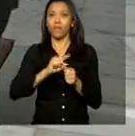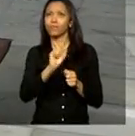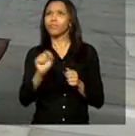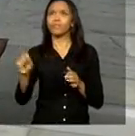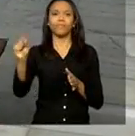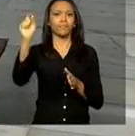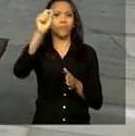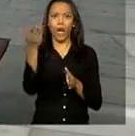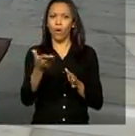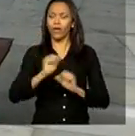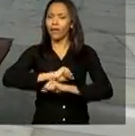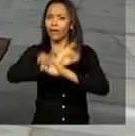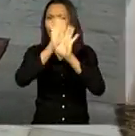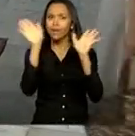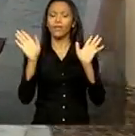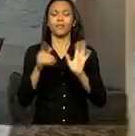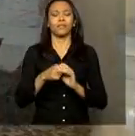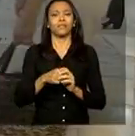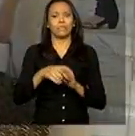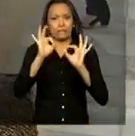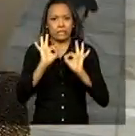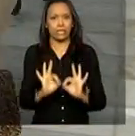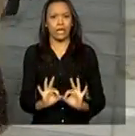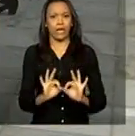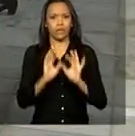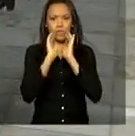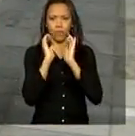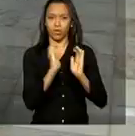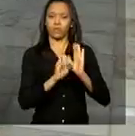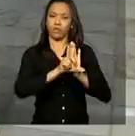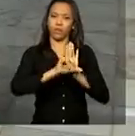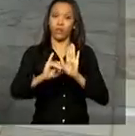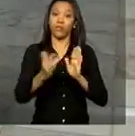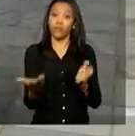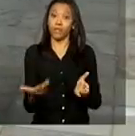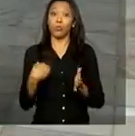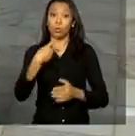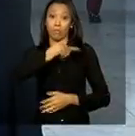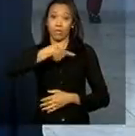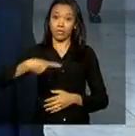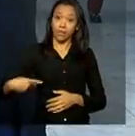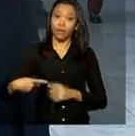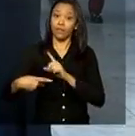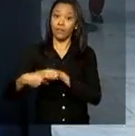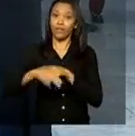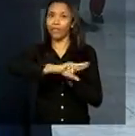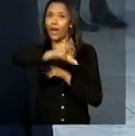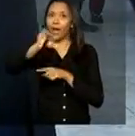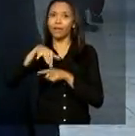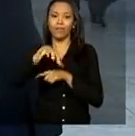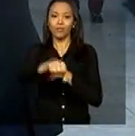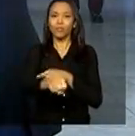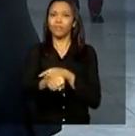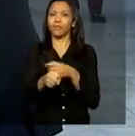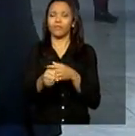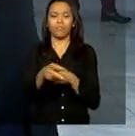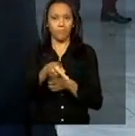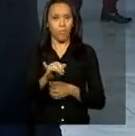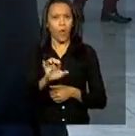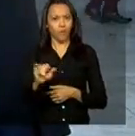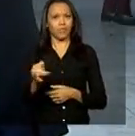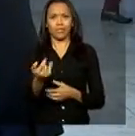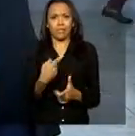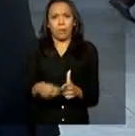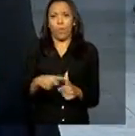com transparência, com honestidade do ponto de vista legal, e os presidentes tomando posse sem nenhum tipo de acidente. Então, acreditamos que isso é